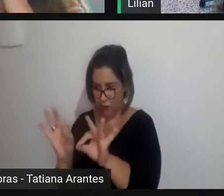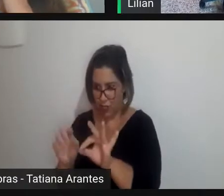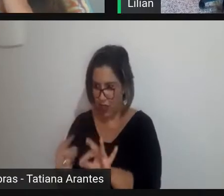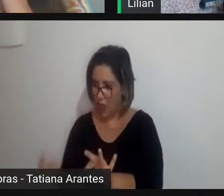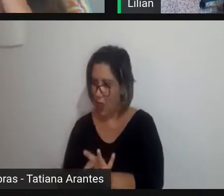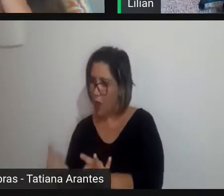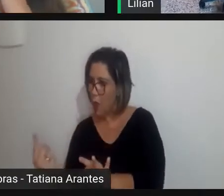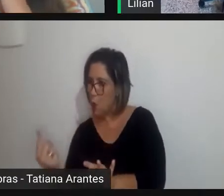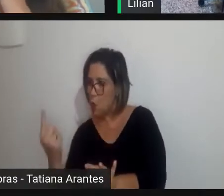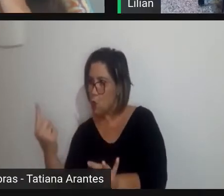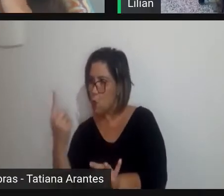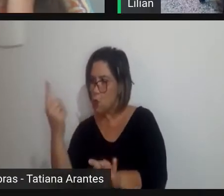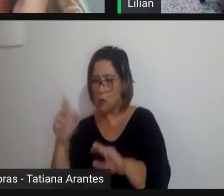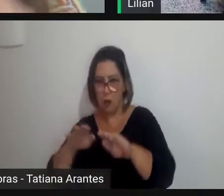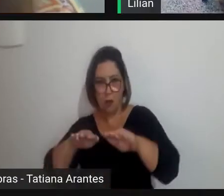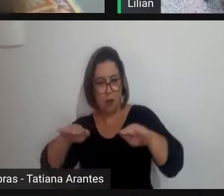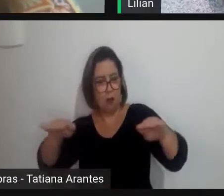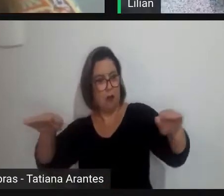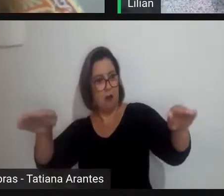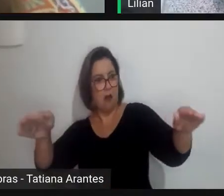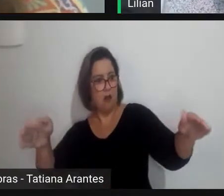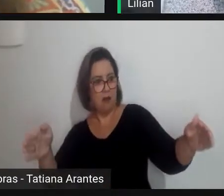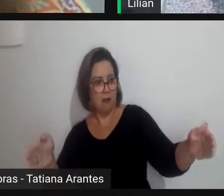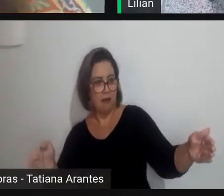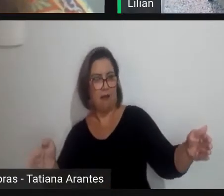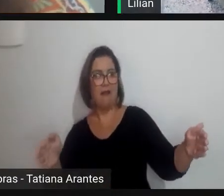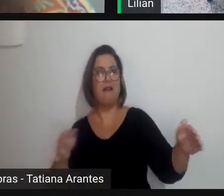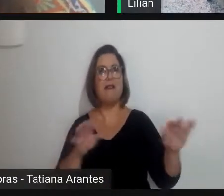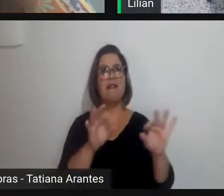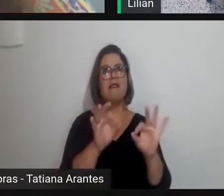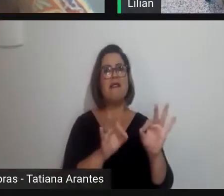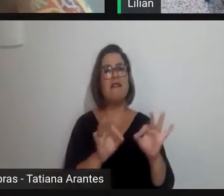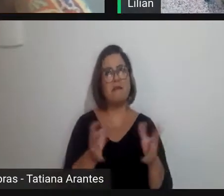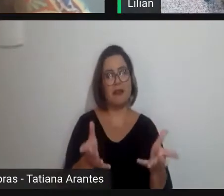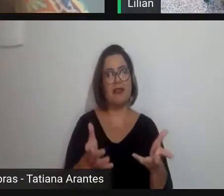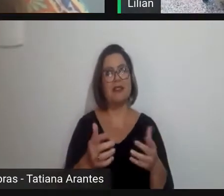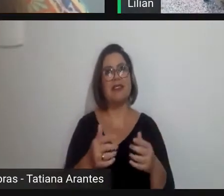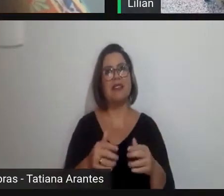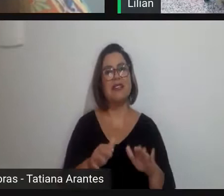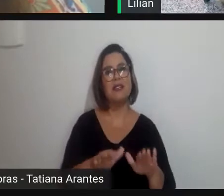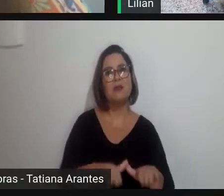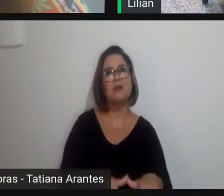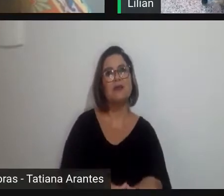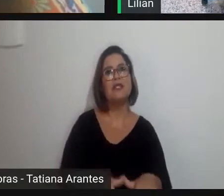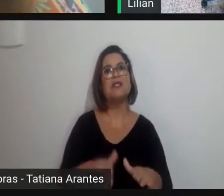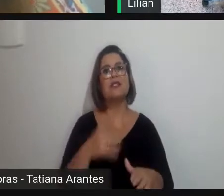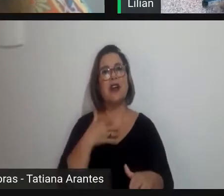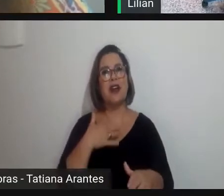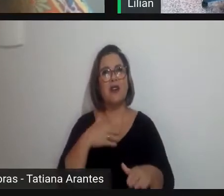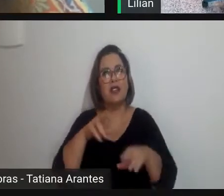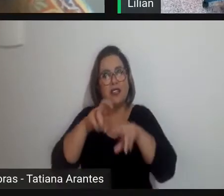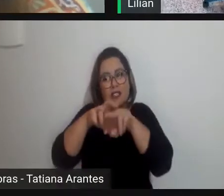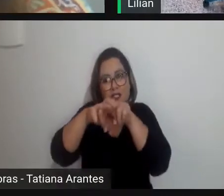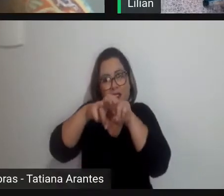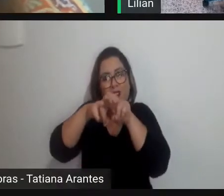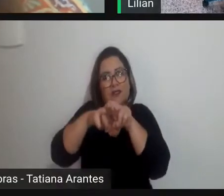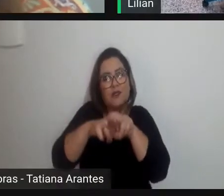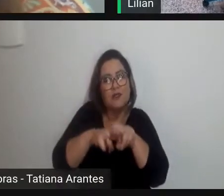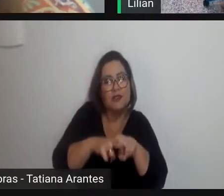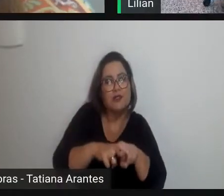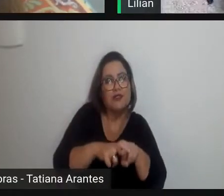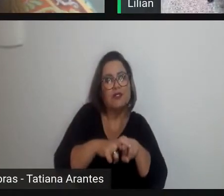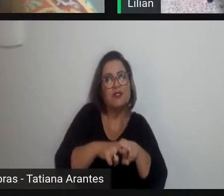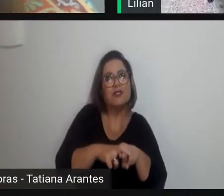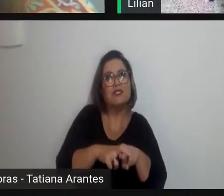vocês podem colocar, no caso aqui, eu abaixaria a minha cadeira, né? Faz de conta que esse apoio de pés é o